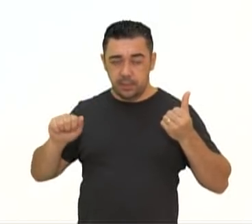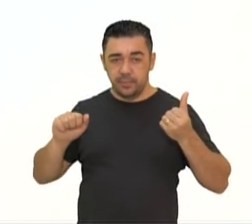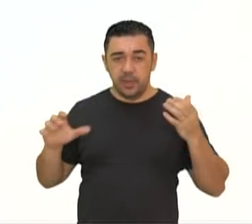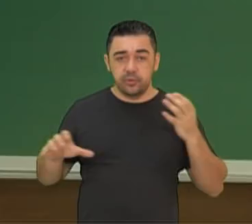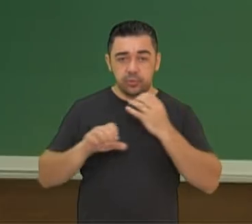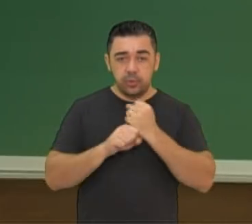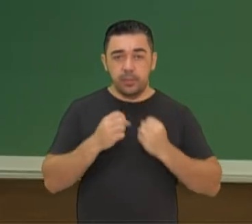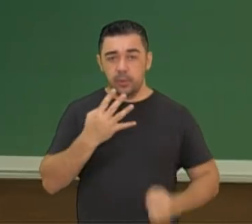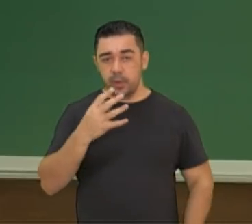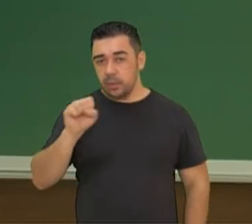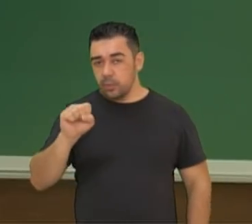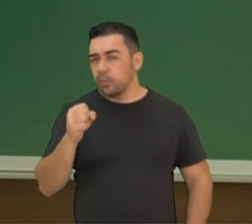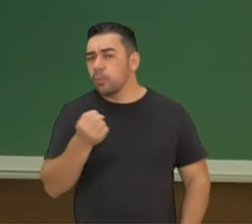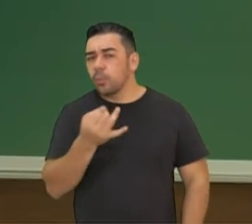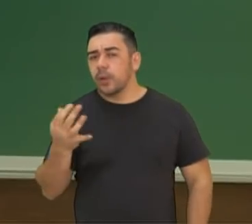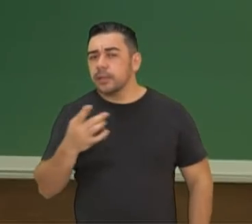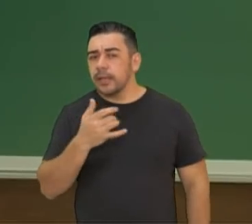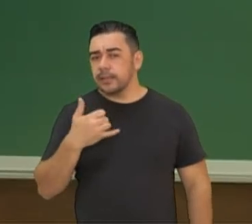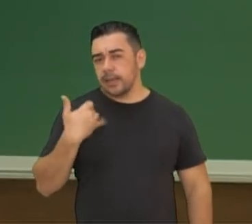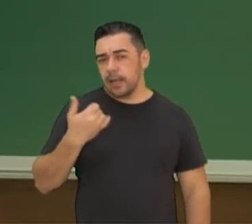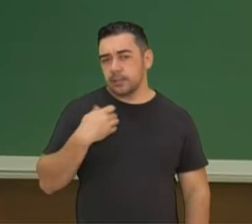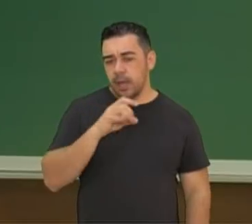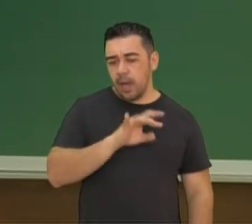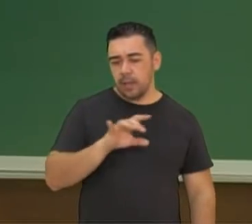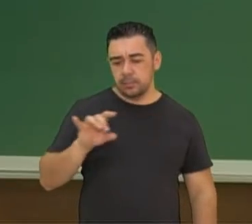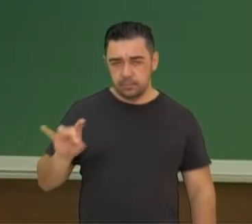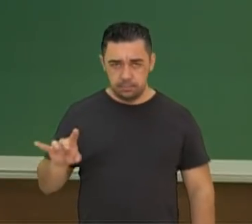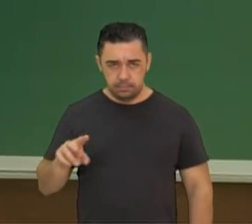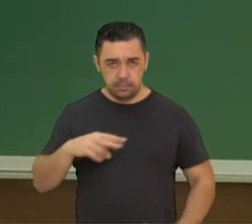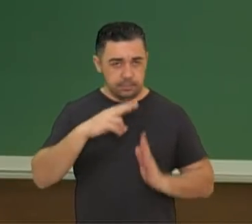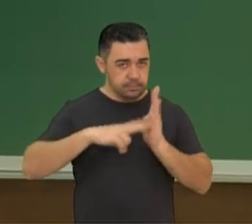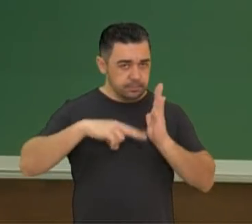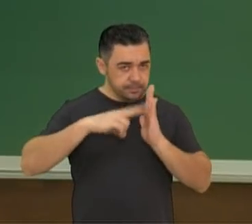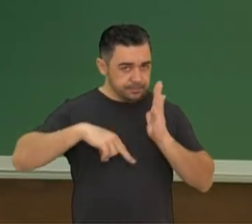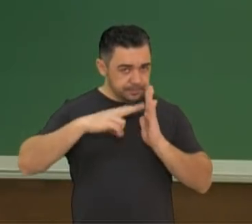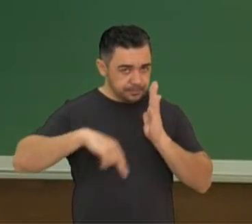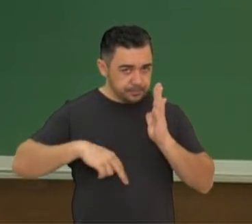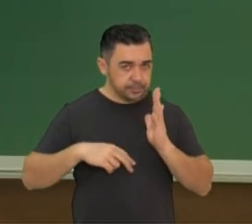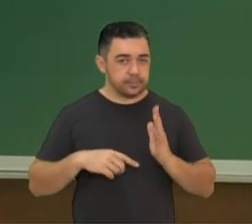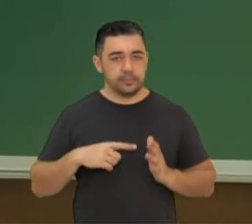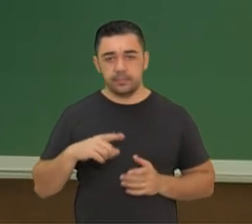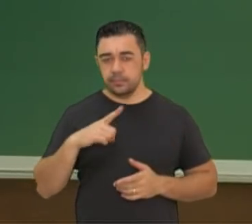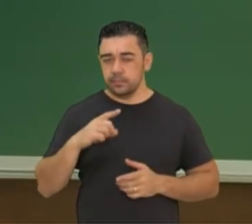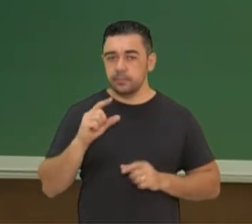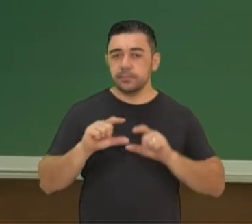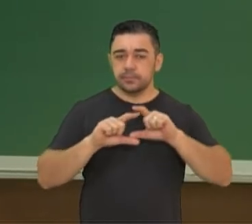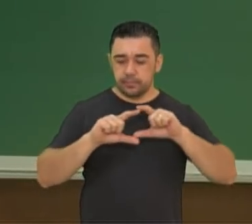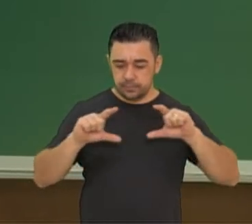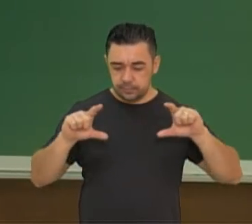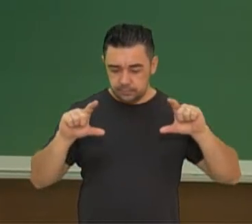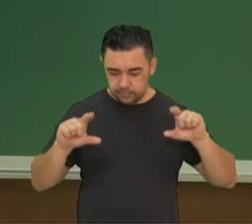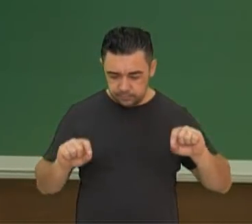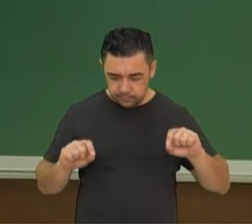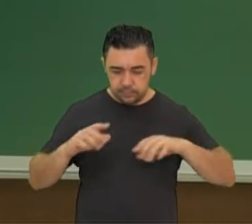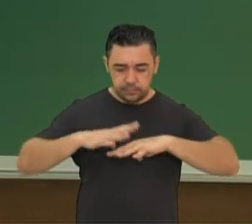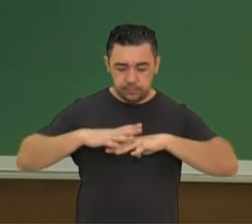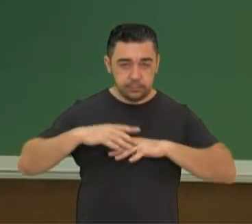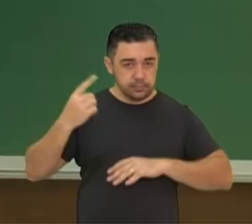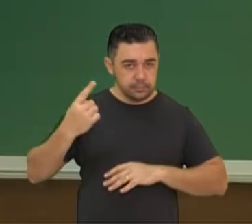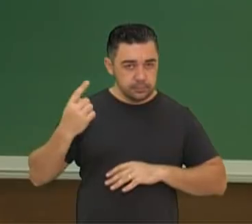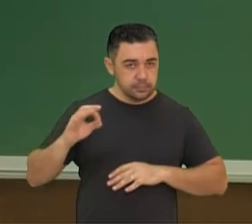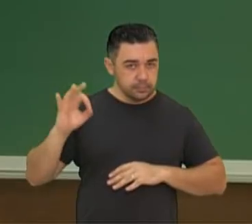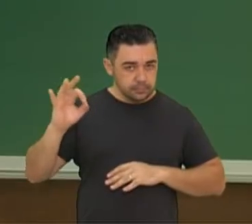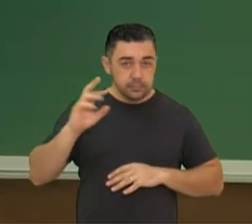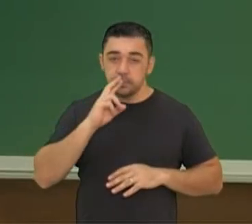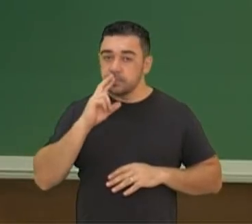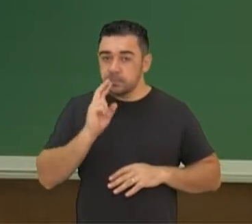cada uma? Leia o enunciado novamente com bastante atenção. Represente por uma equação do primeiro grau. Resolva a equação do primeiro